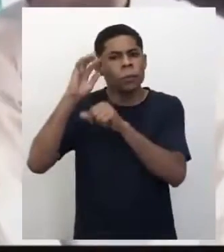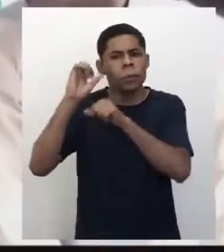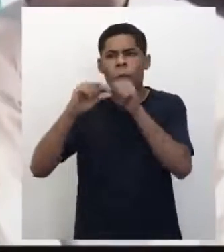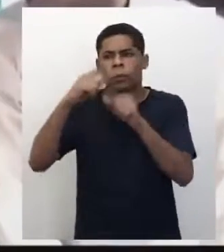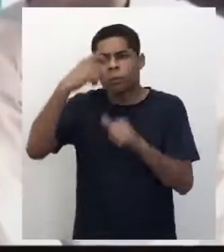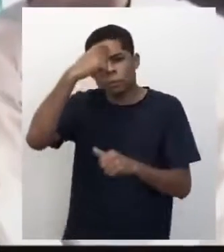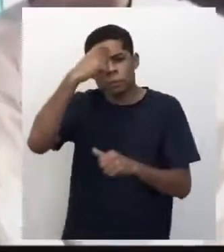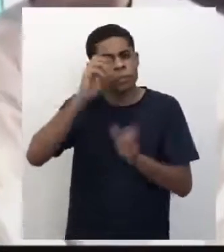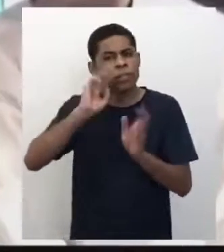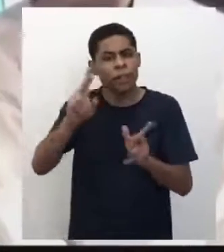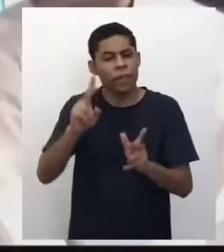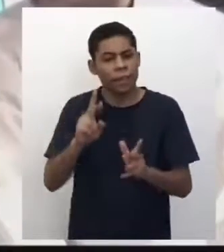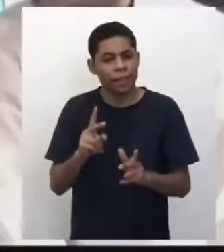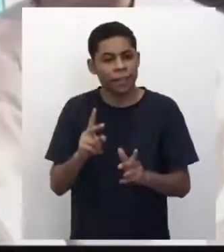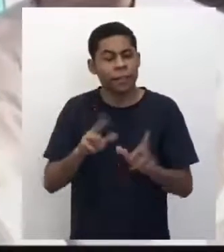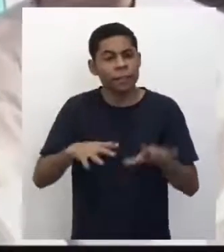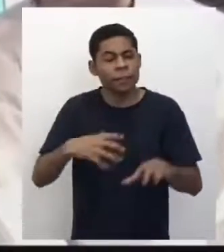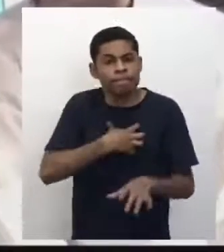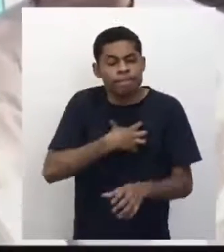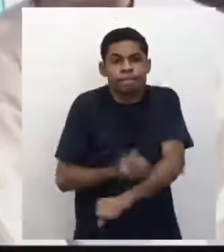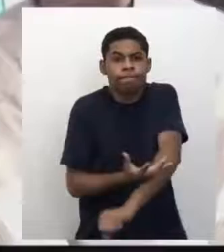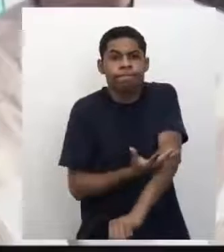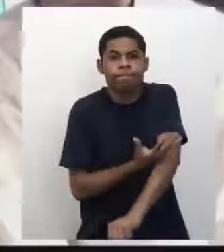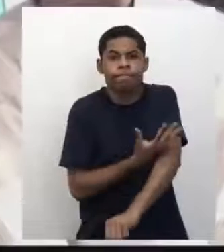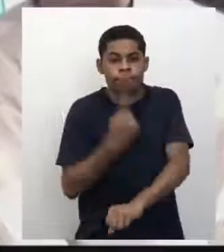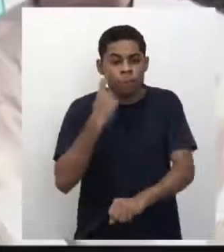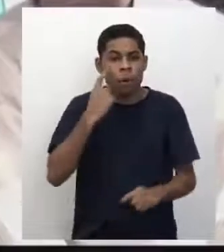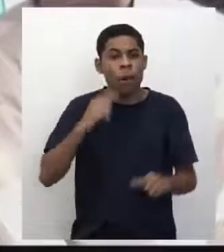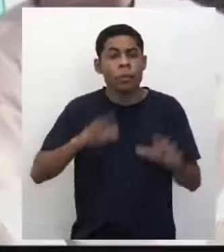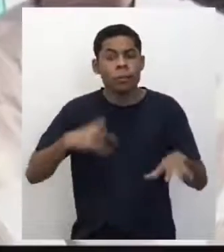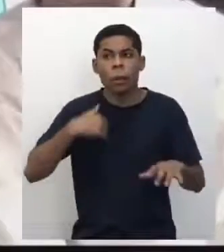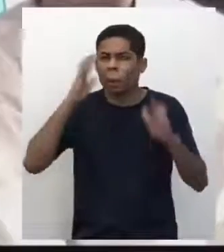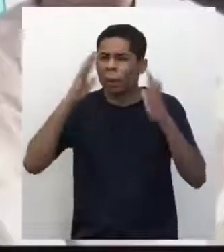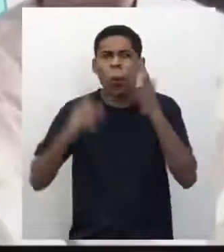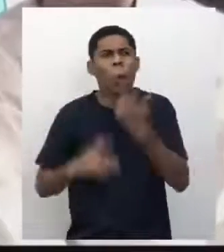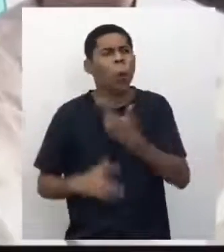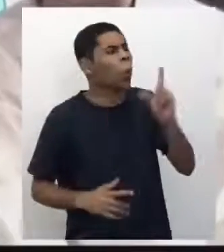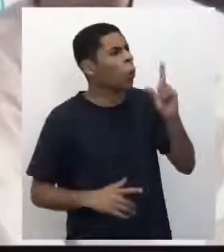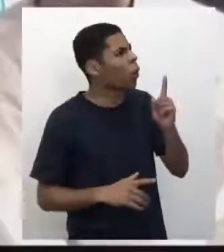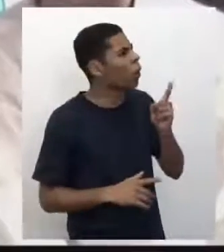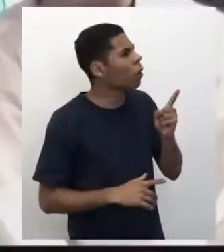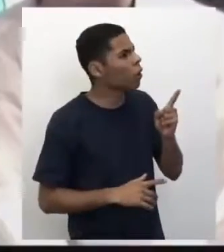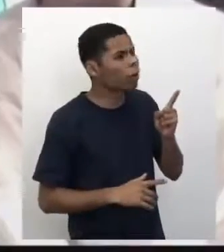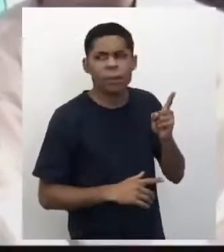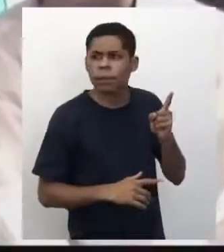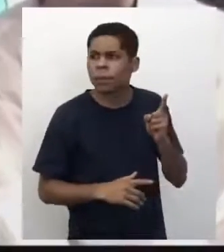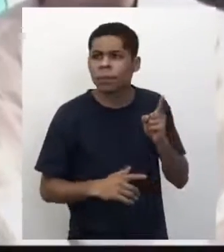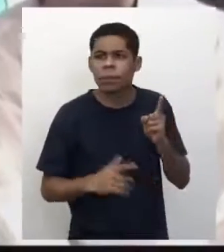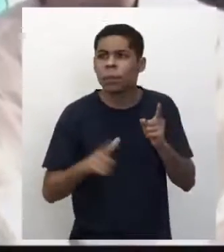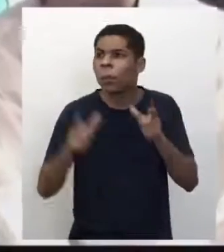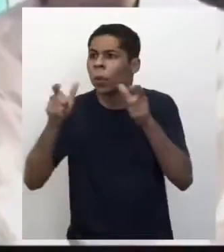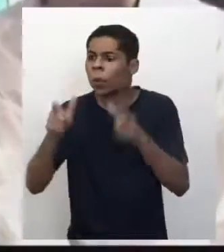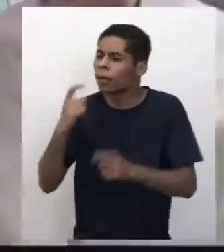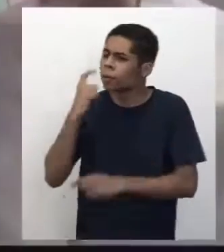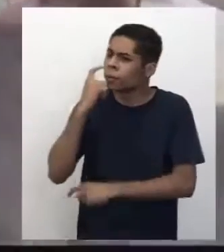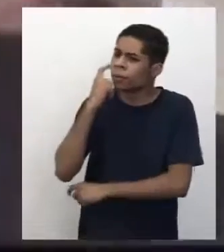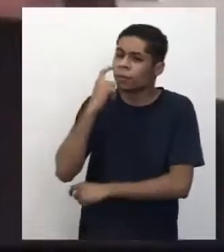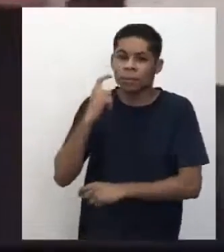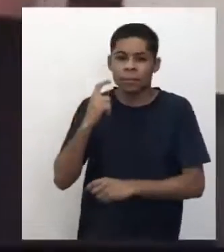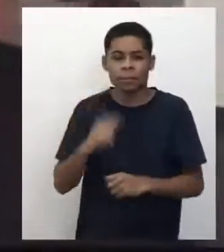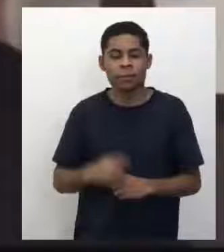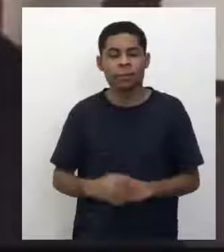pra mim foi muito intenso, assim, muito intenso. De me fazer pensar em outras coisas, de me fazer buscar outros lugares. O processo foi extremamente